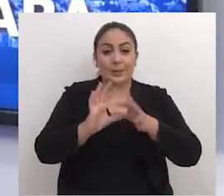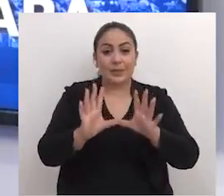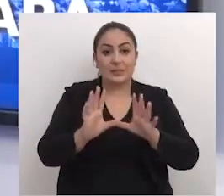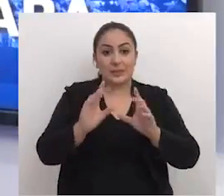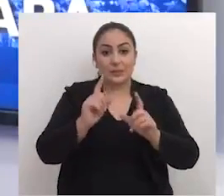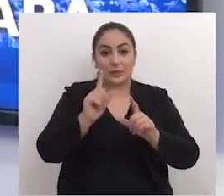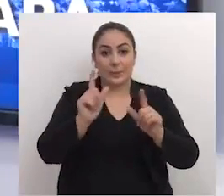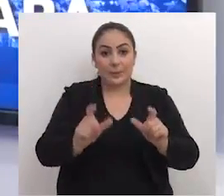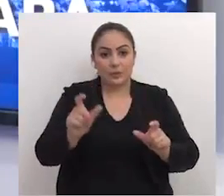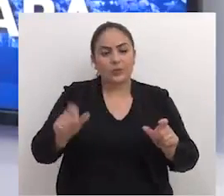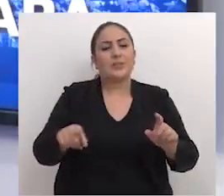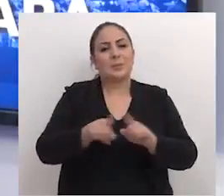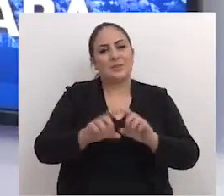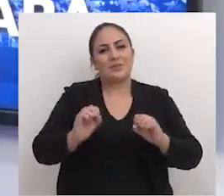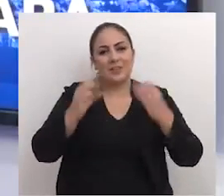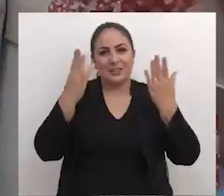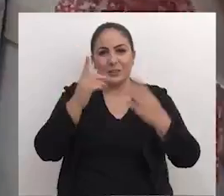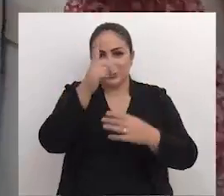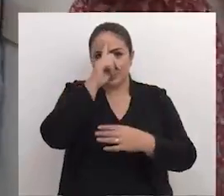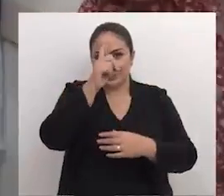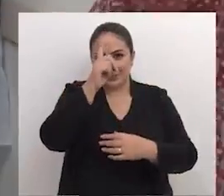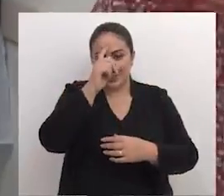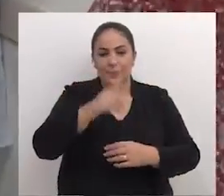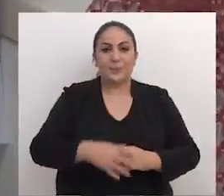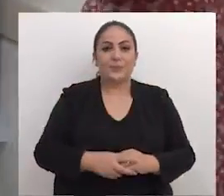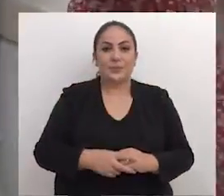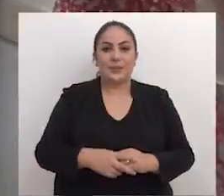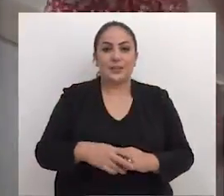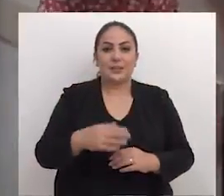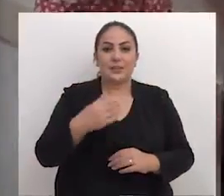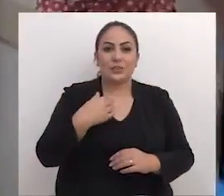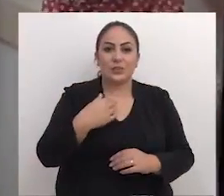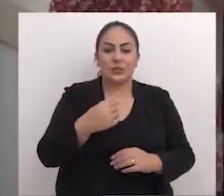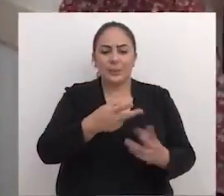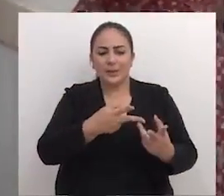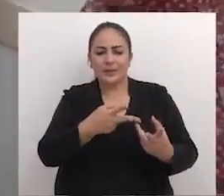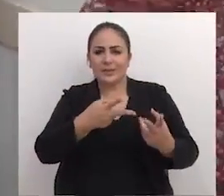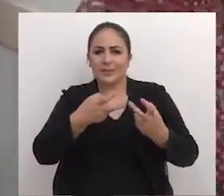motivo de festa no Hospital de Clínicas.